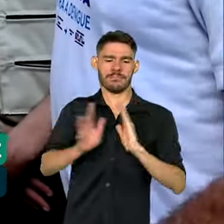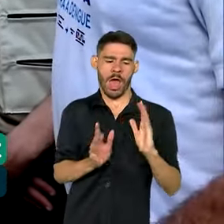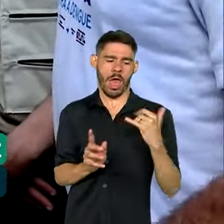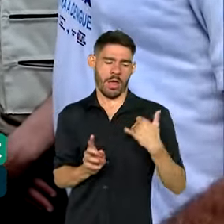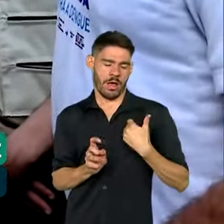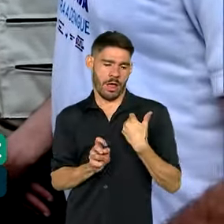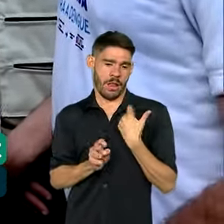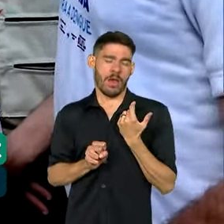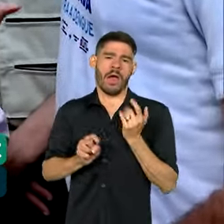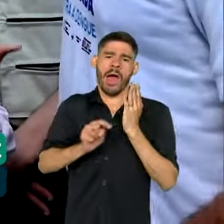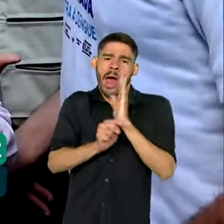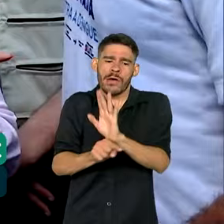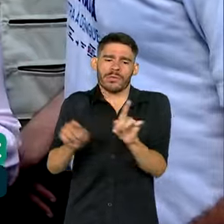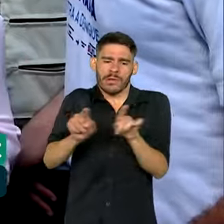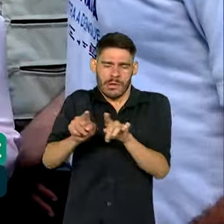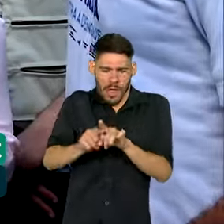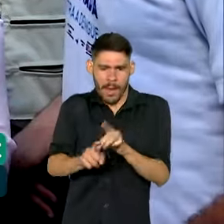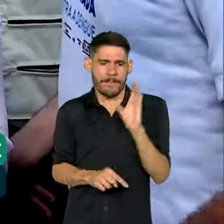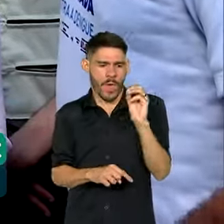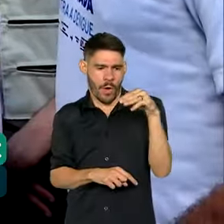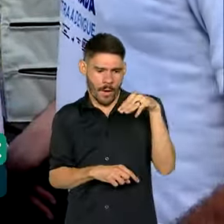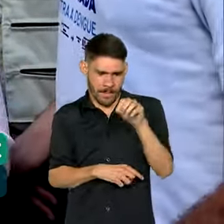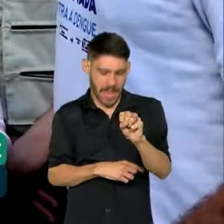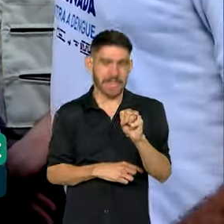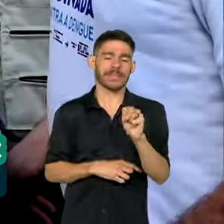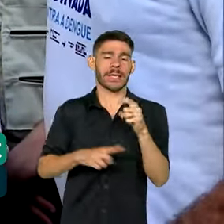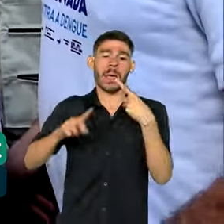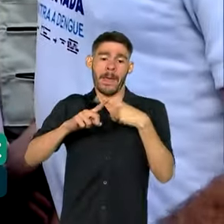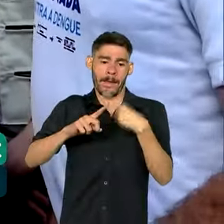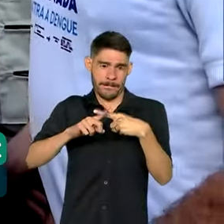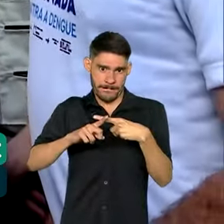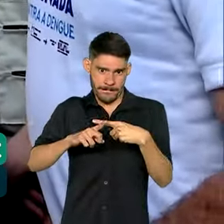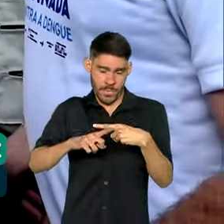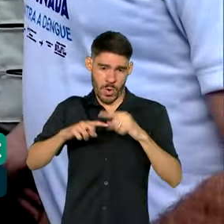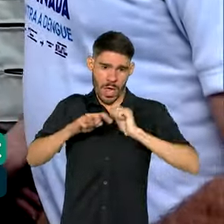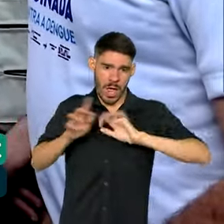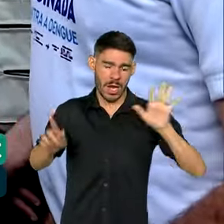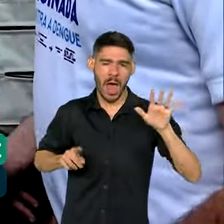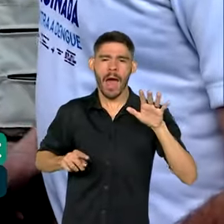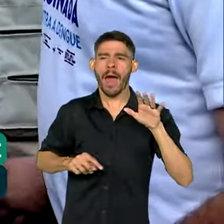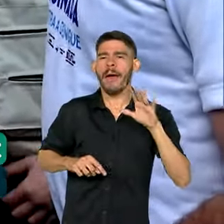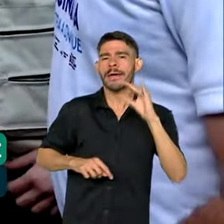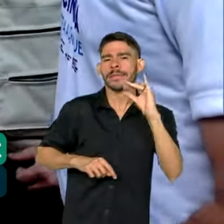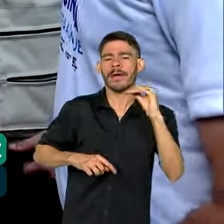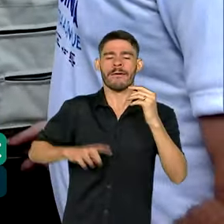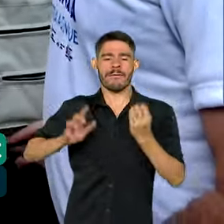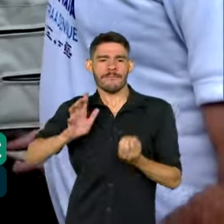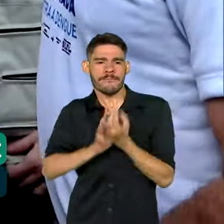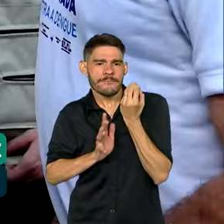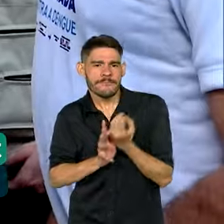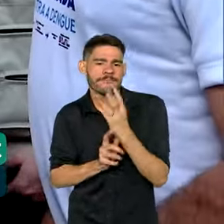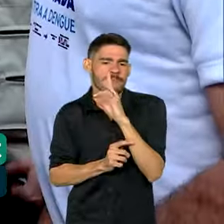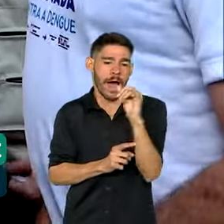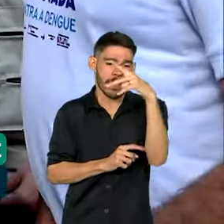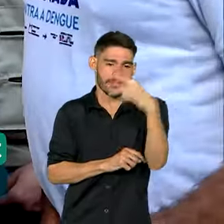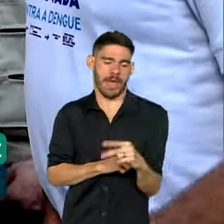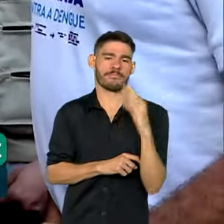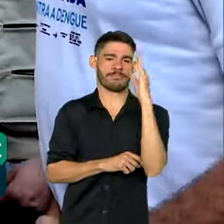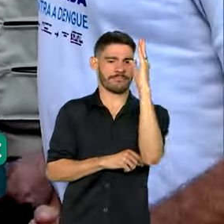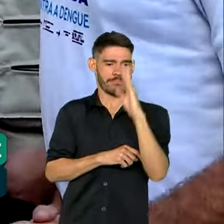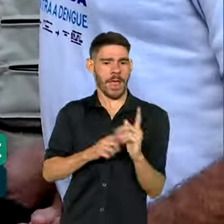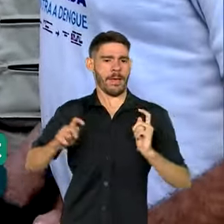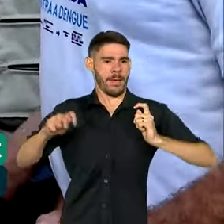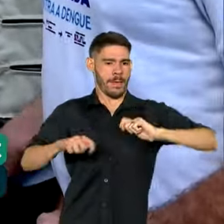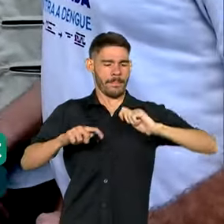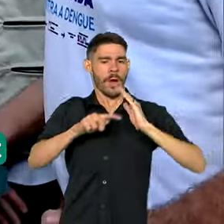inclusive auxiliando também a Organização Mundial de Saúde, porque as evidências científicas que serão geradas aqui no Brasil